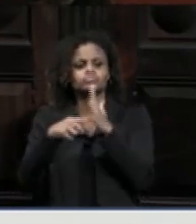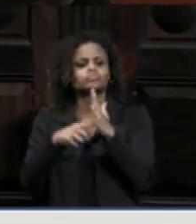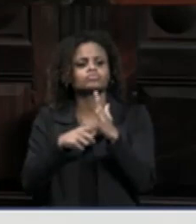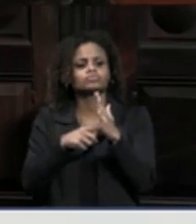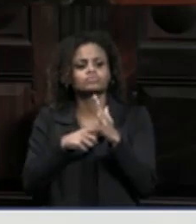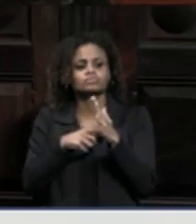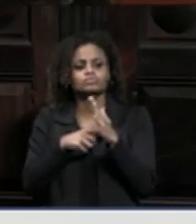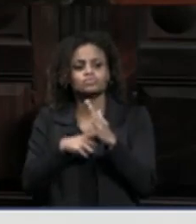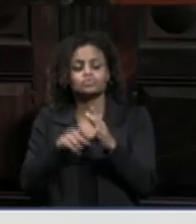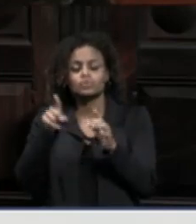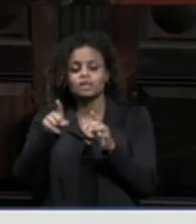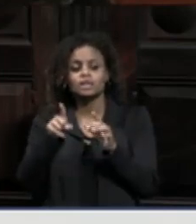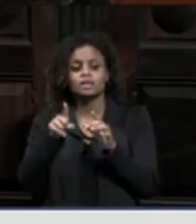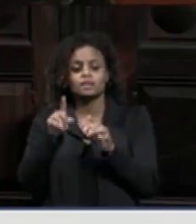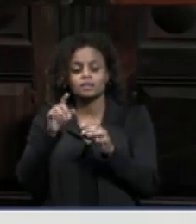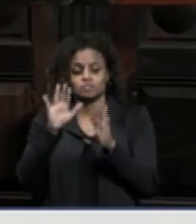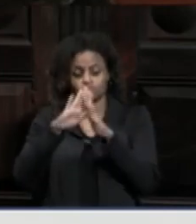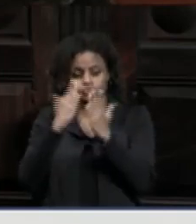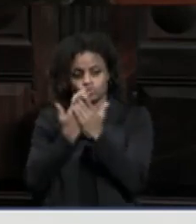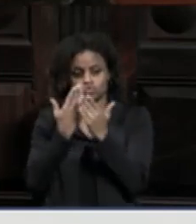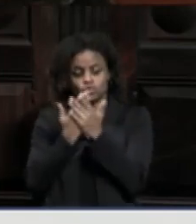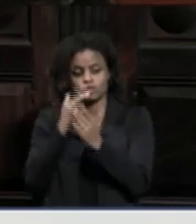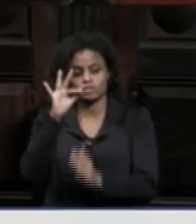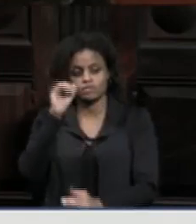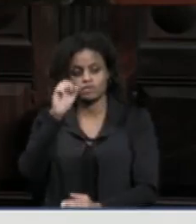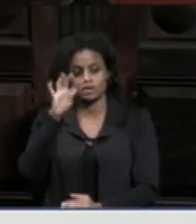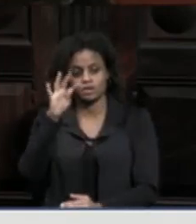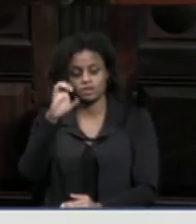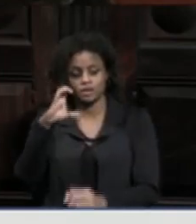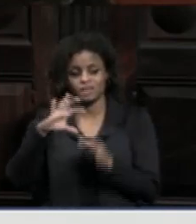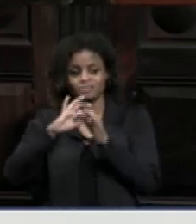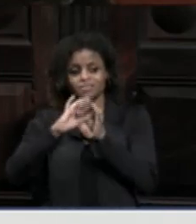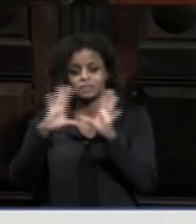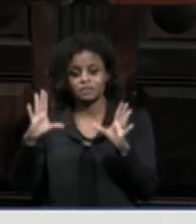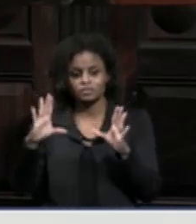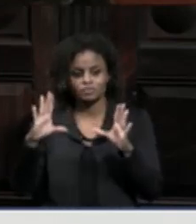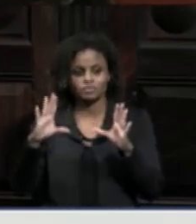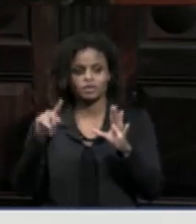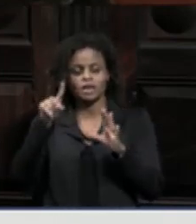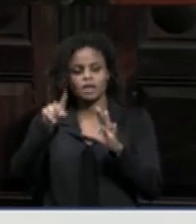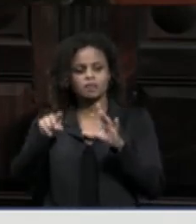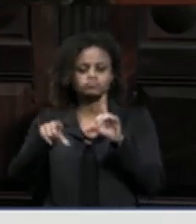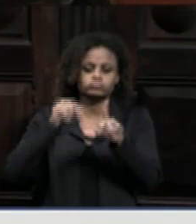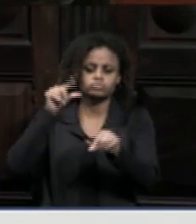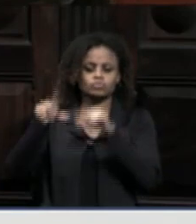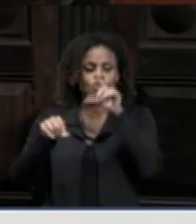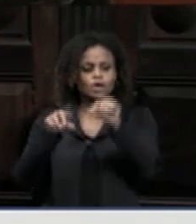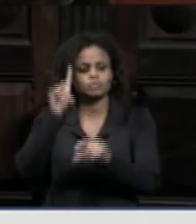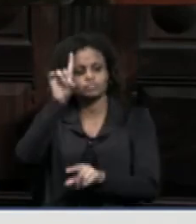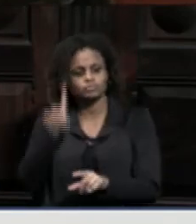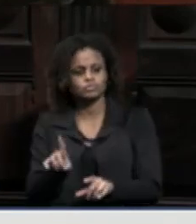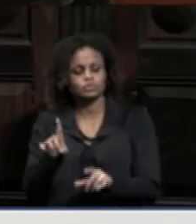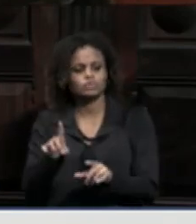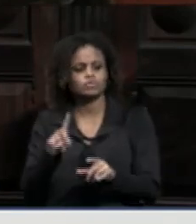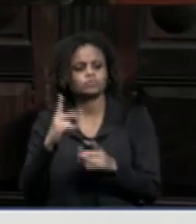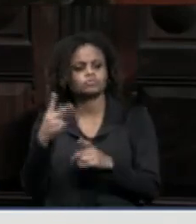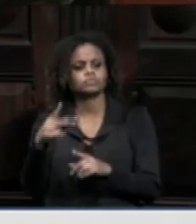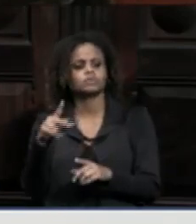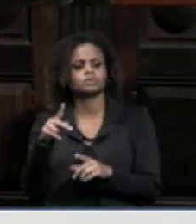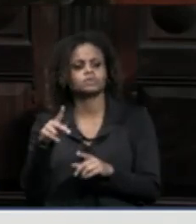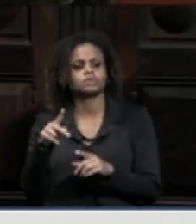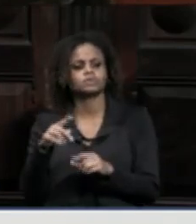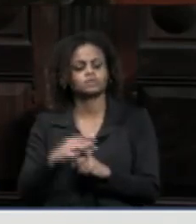mais autonomia para a FATEC à medida que a FATEC passa a escolher seu principal dirigente através de um